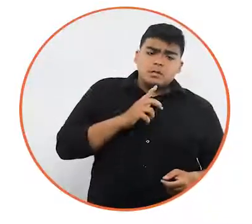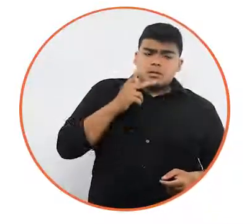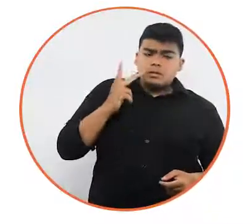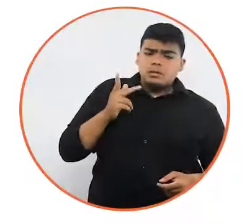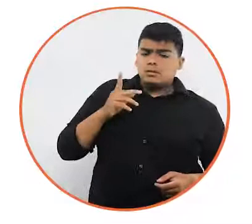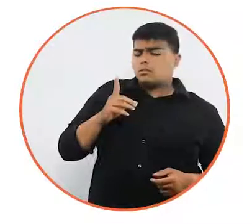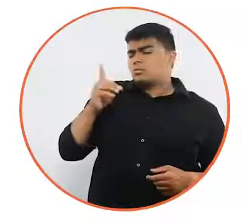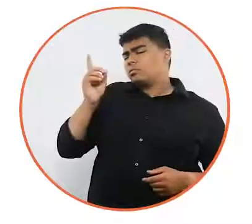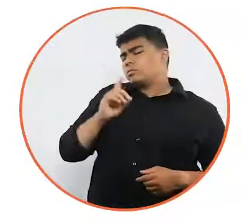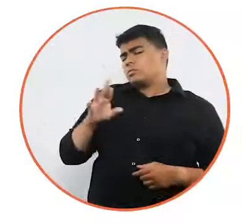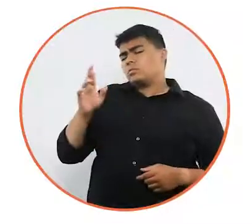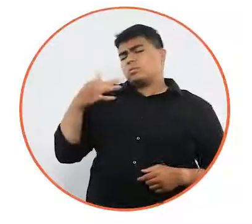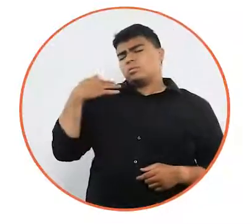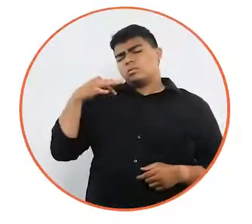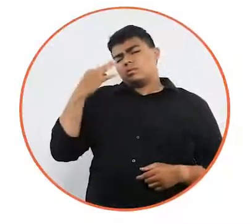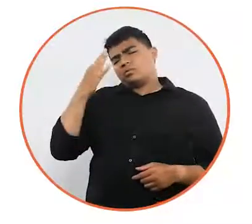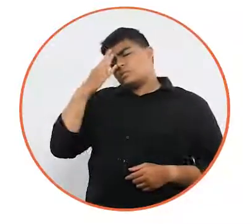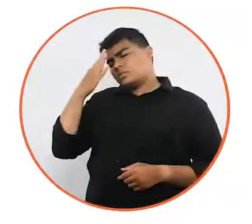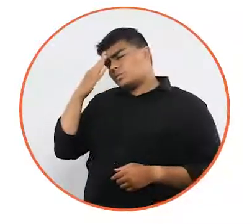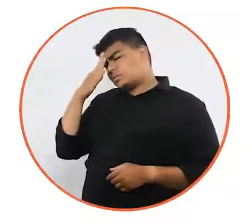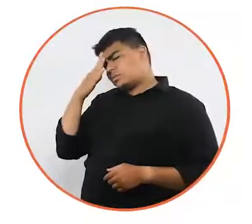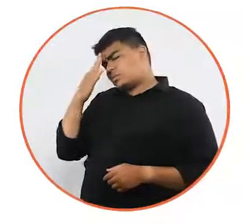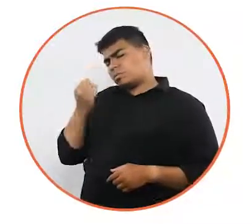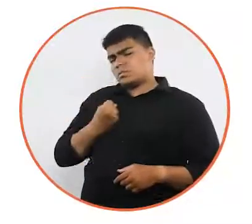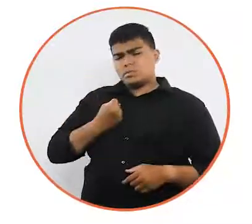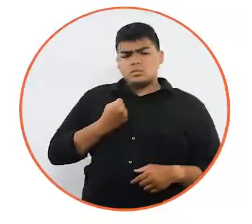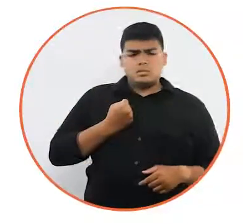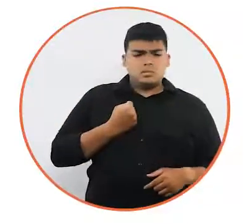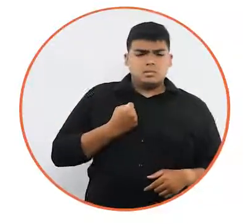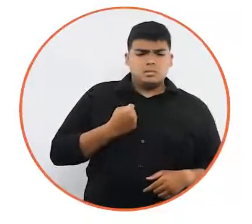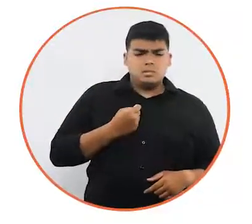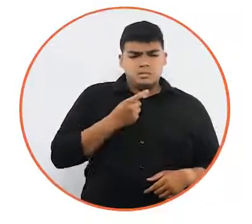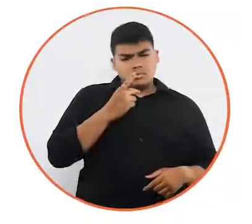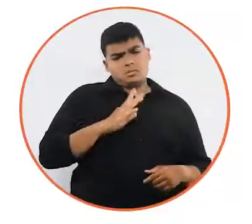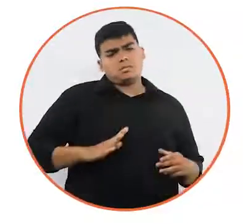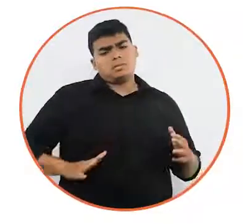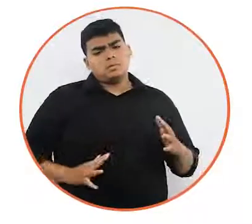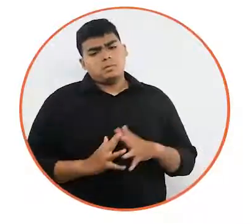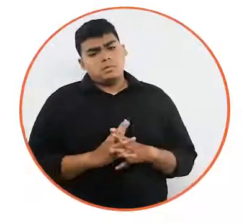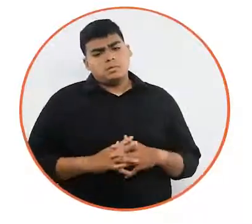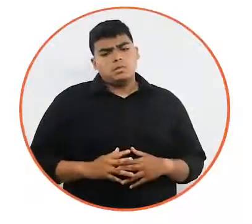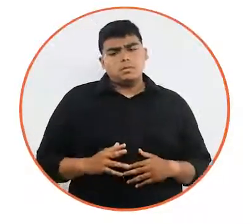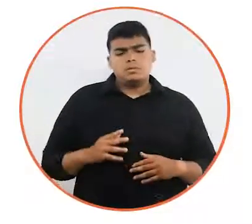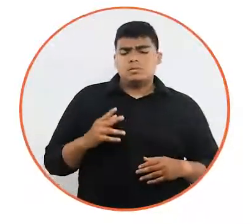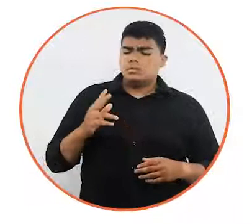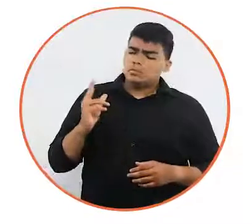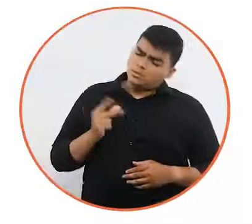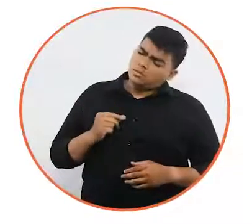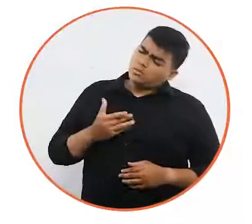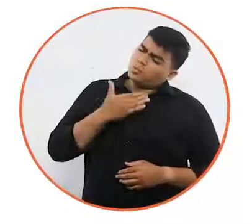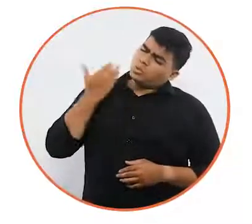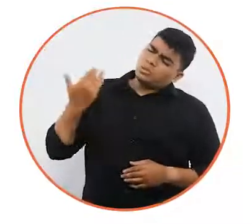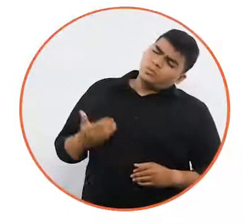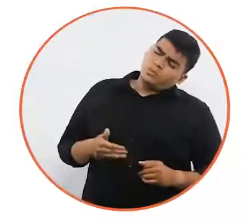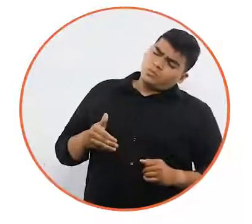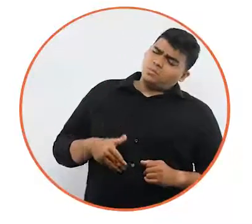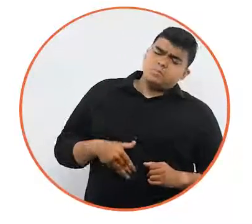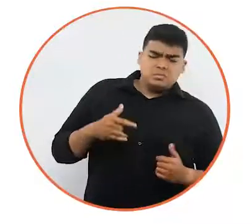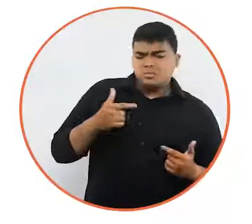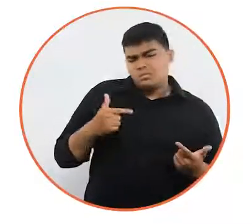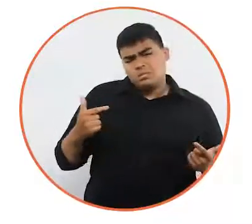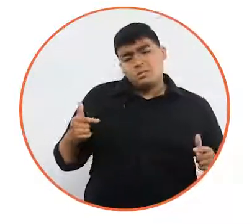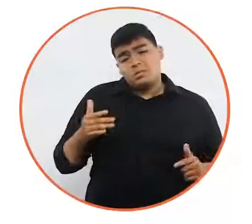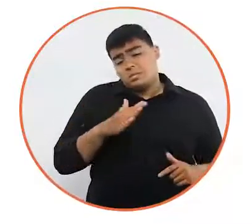Dr. Paper, essa dor de cabeça está me matando. Ora, é um exagero literário. Pô, estou morrendo de fome. Não, ninguém está morrendo de